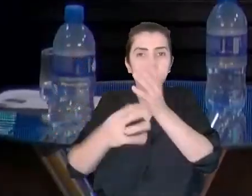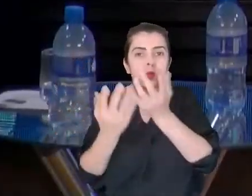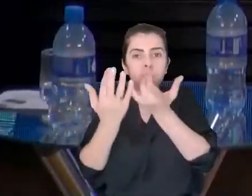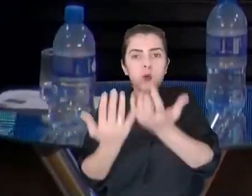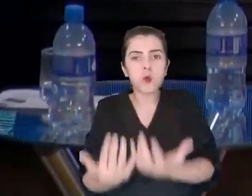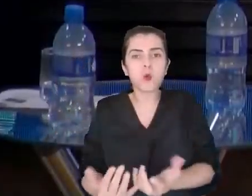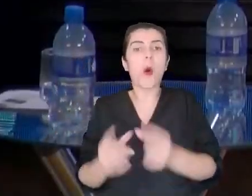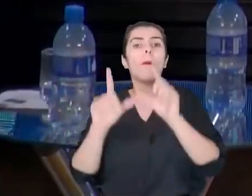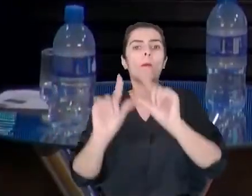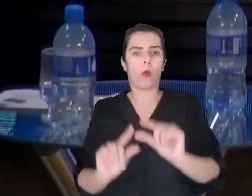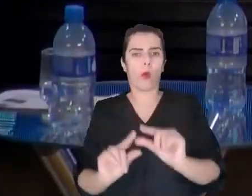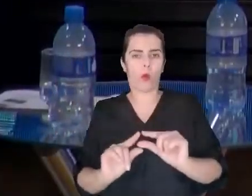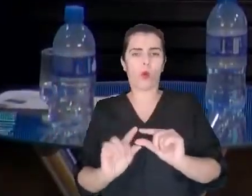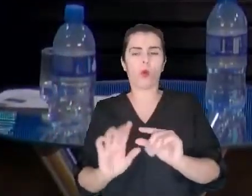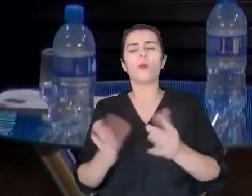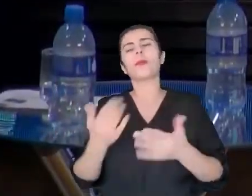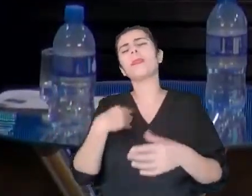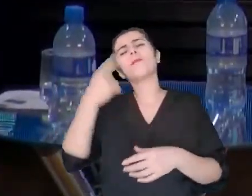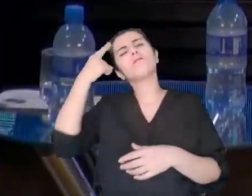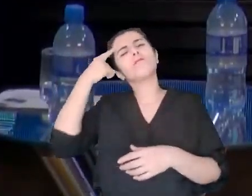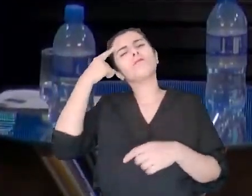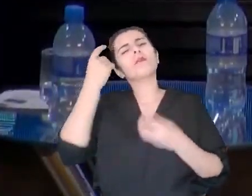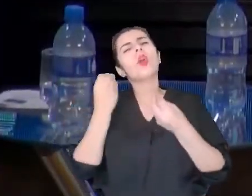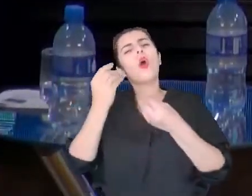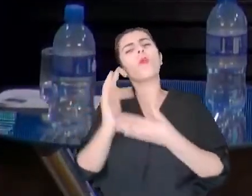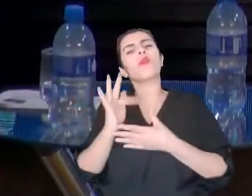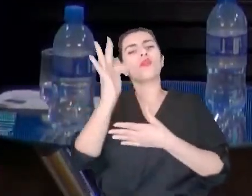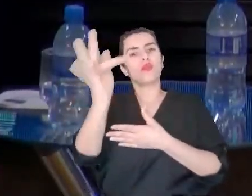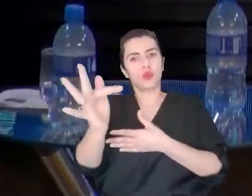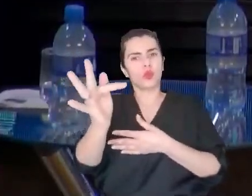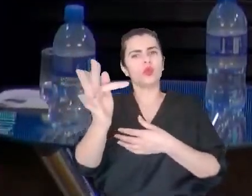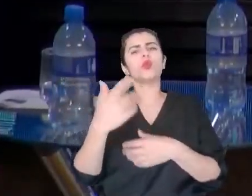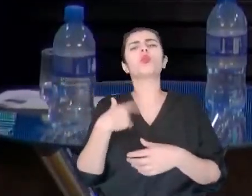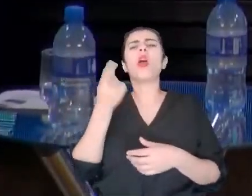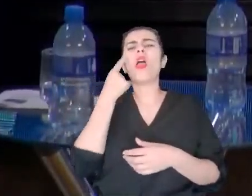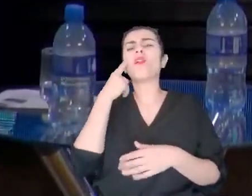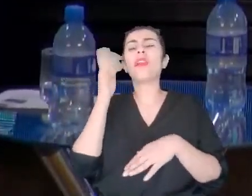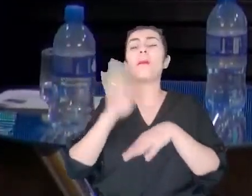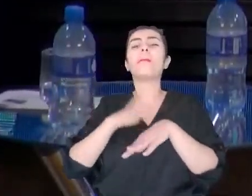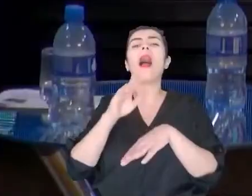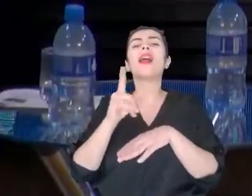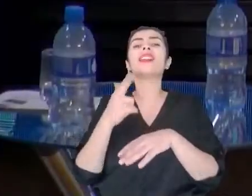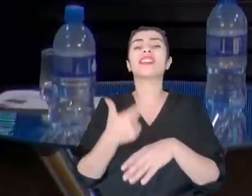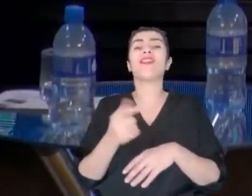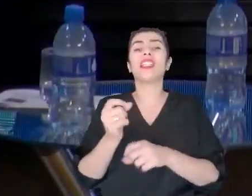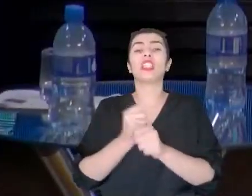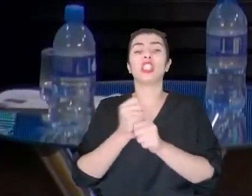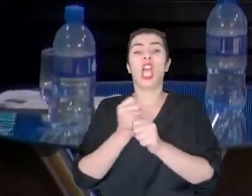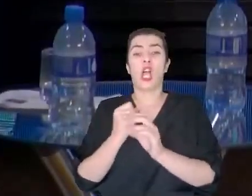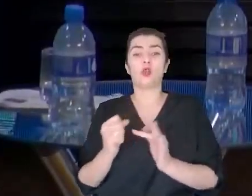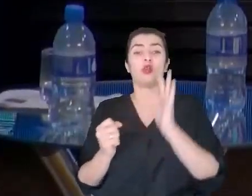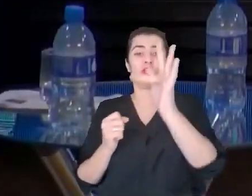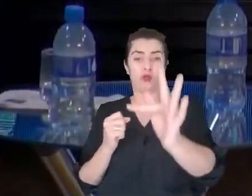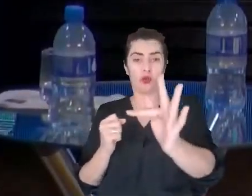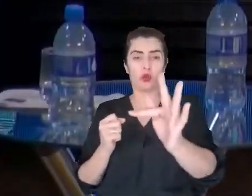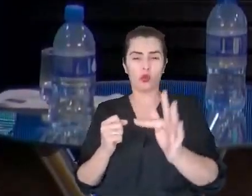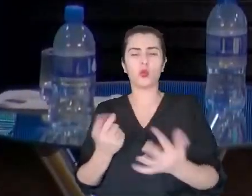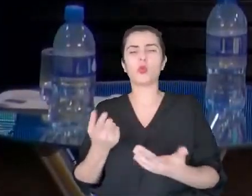simulações de muitos anos, né, eu acho que a maior que eu vi até o momento foi de 20 anos, a gente não